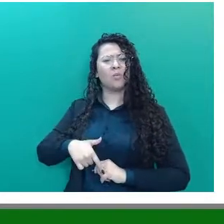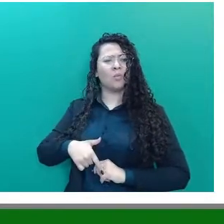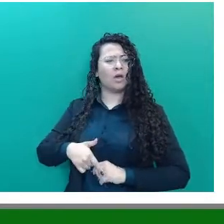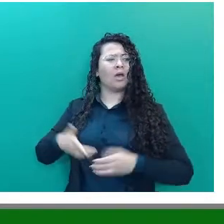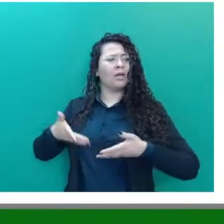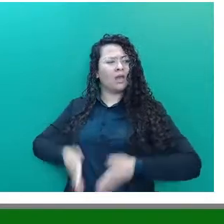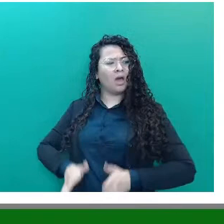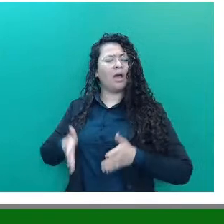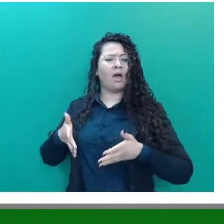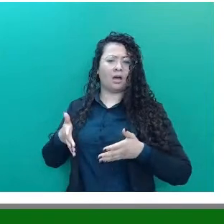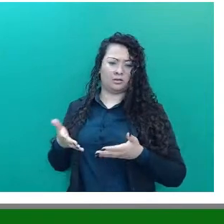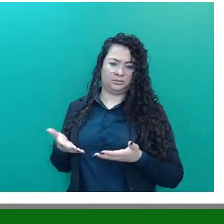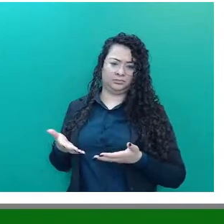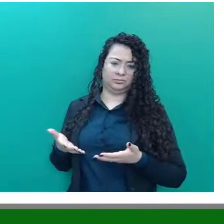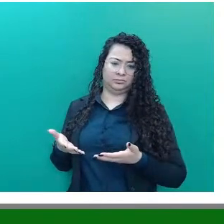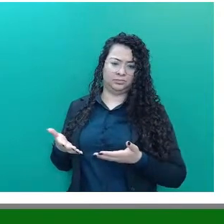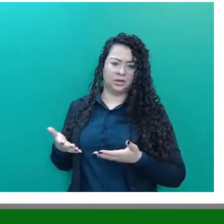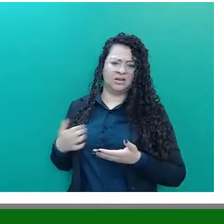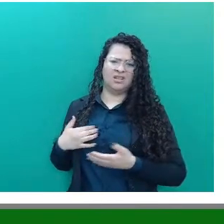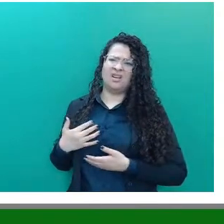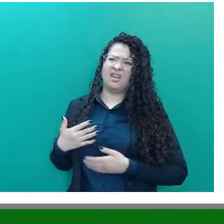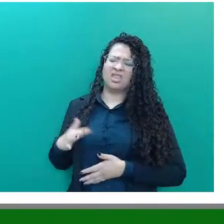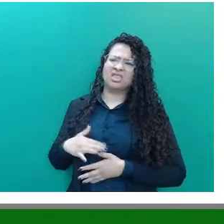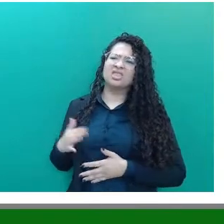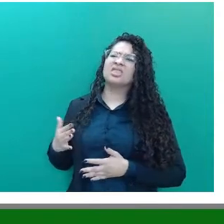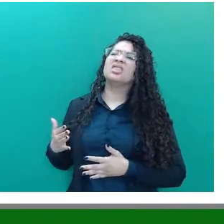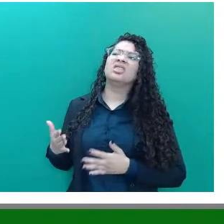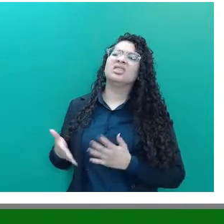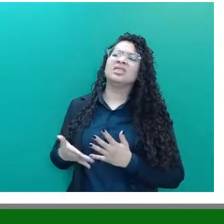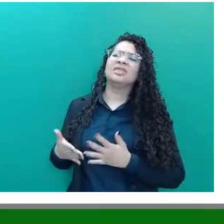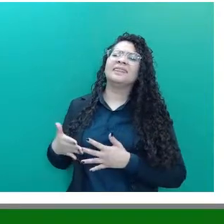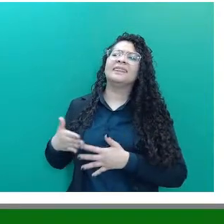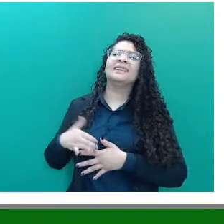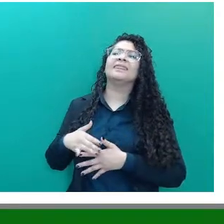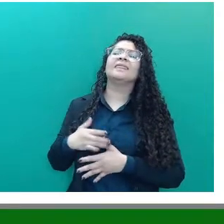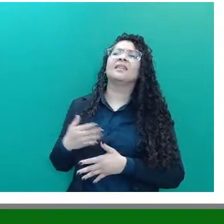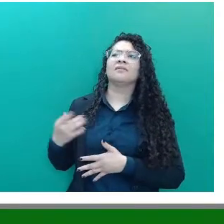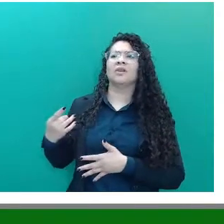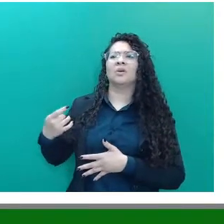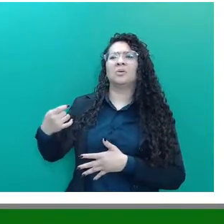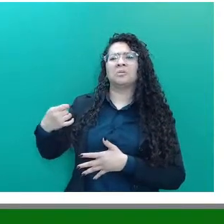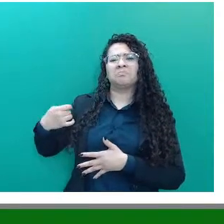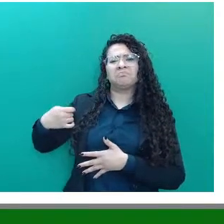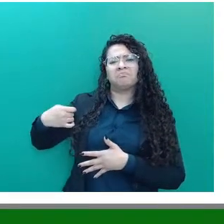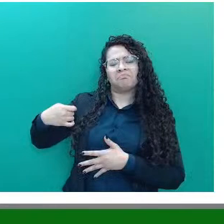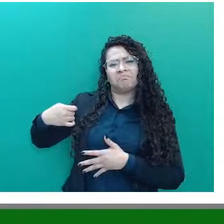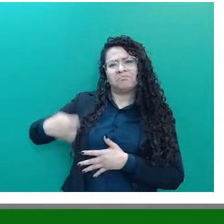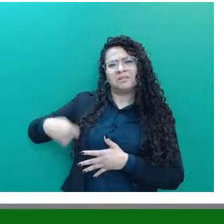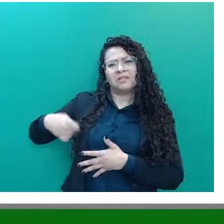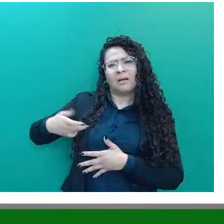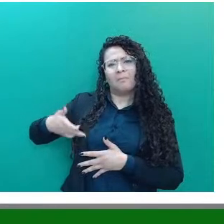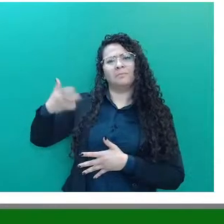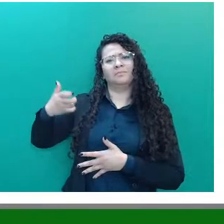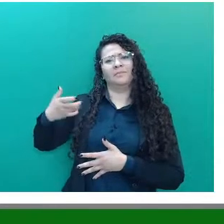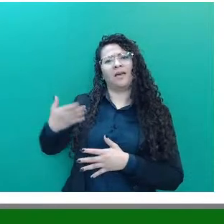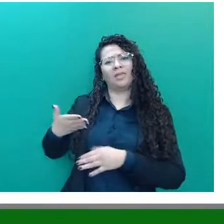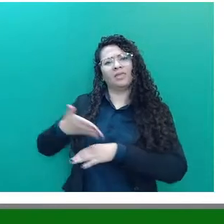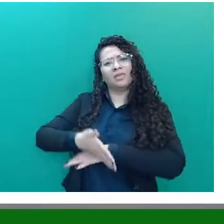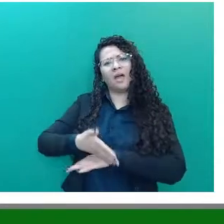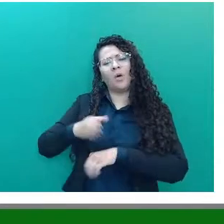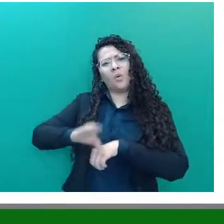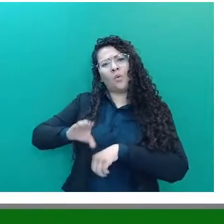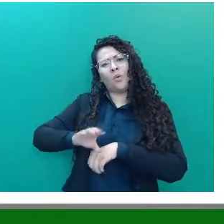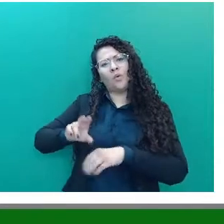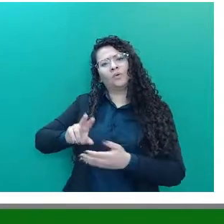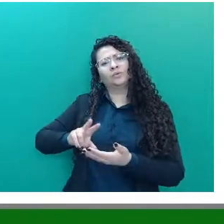Que nível é esse esperado de português para quem vai fazer um curso de tradução? Tá? Então, acho que aqui ficou em